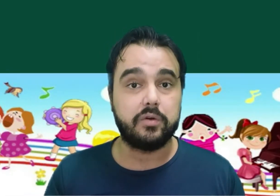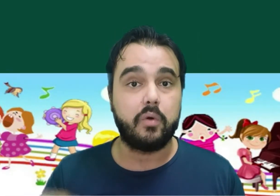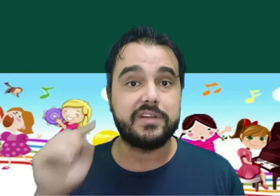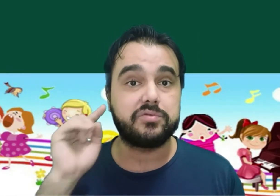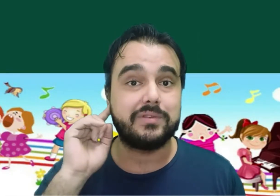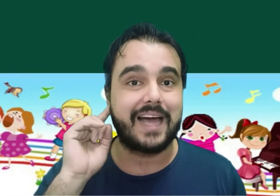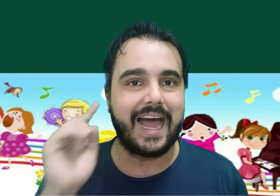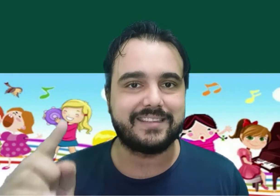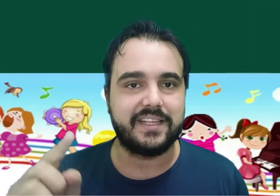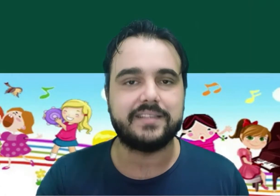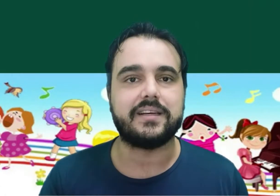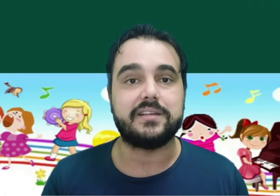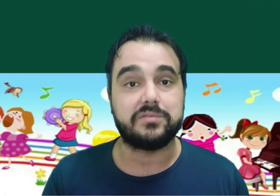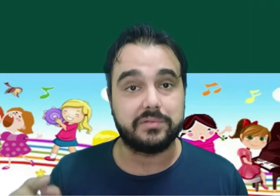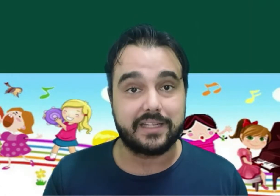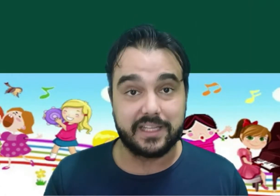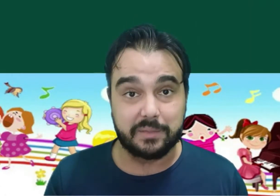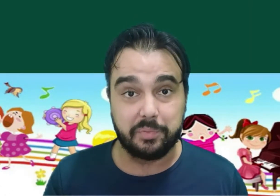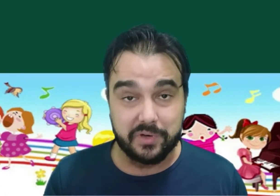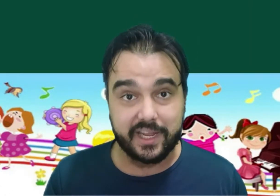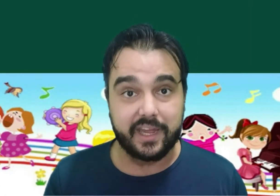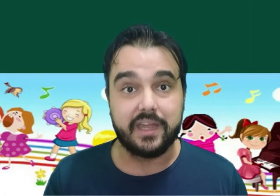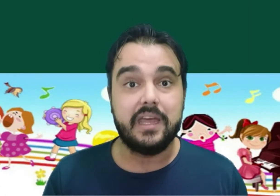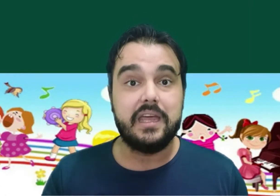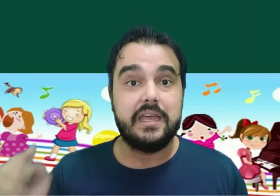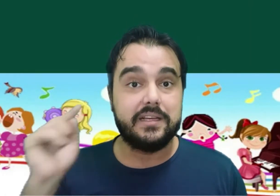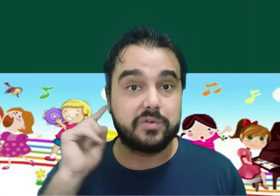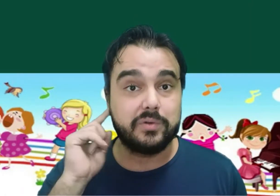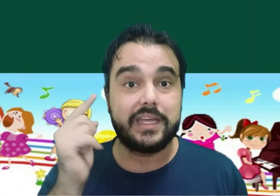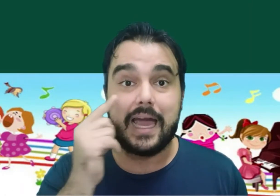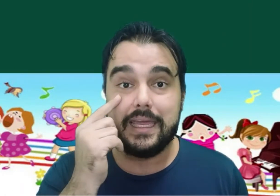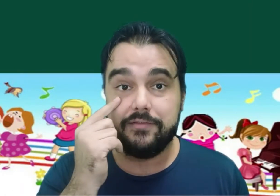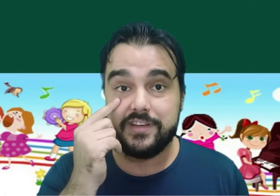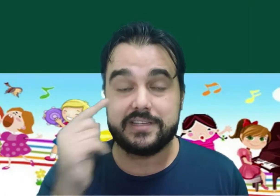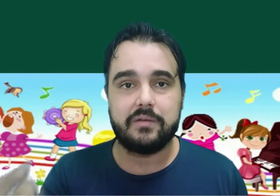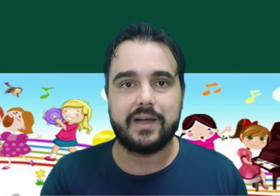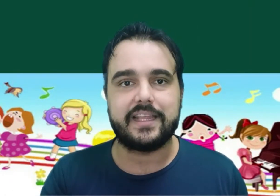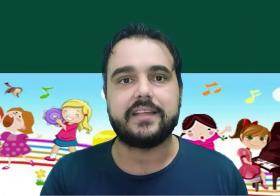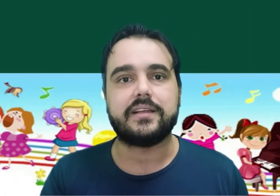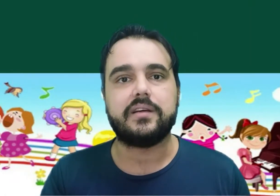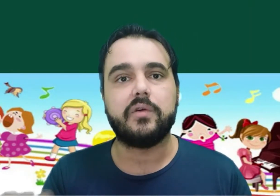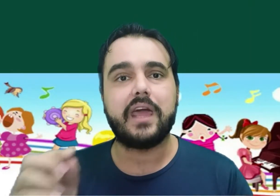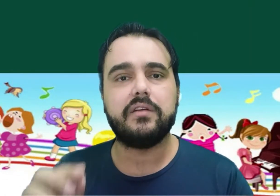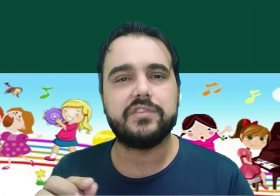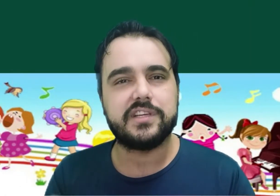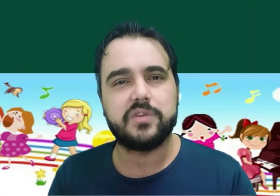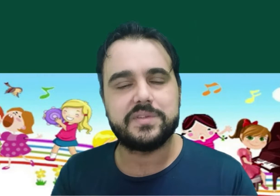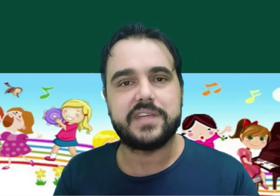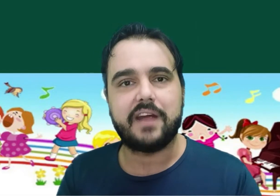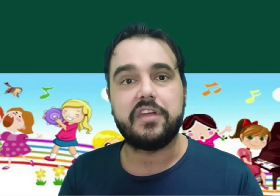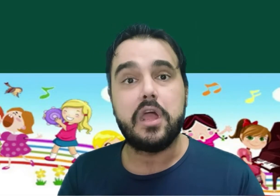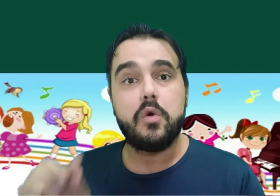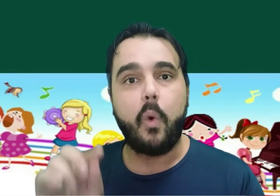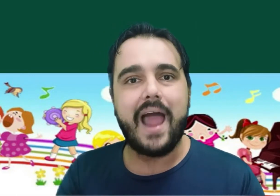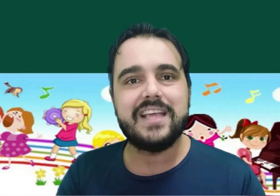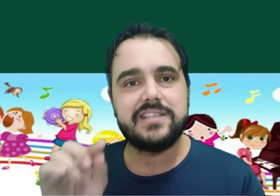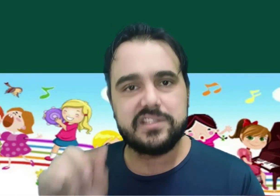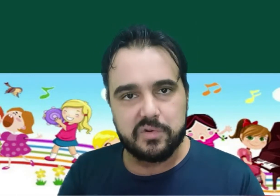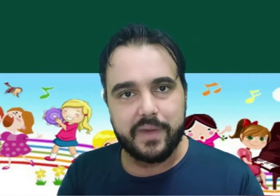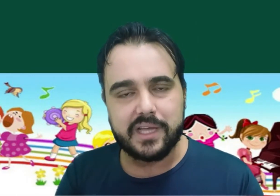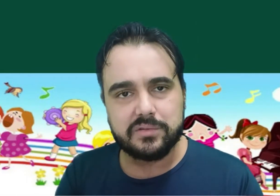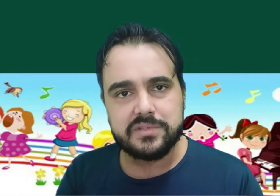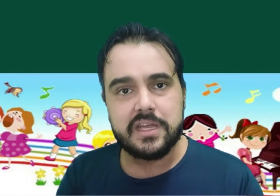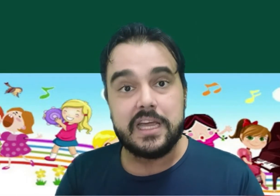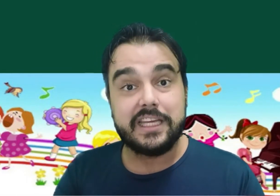vamos ouvi-lo com uma escuta atenta. Escuta atenta por quê? Escuta e visão atenta. Eu quero que vocês observem